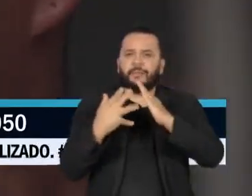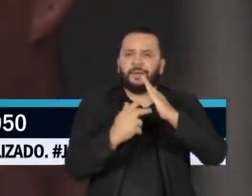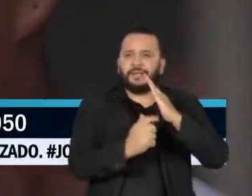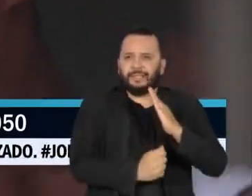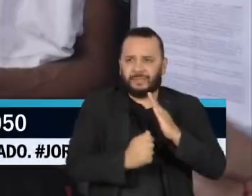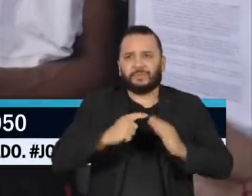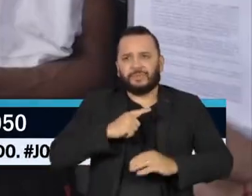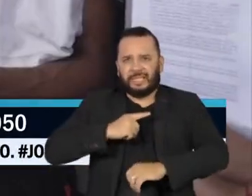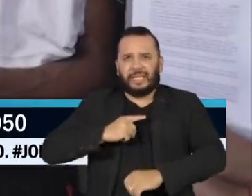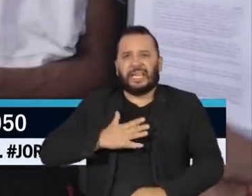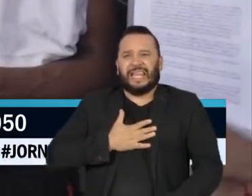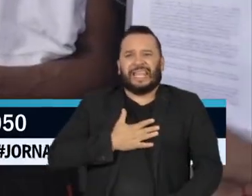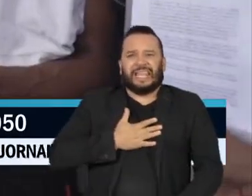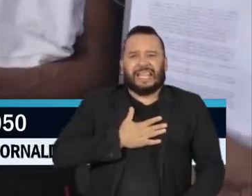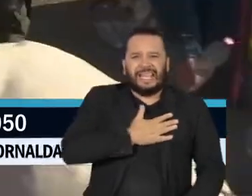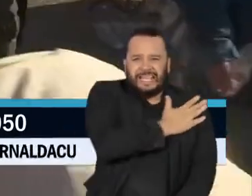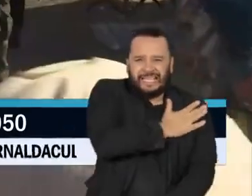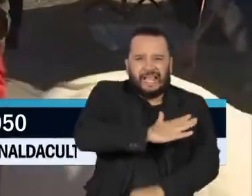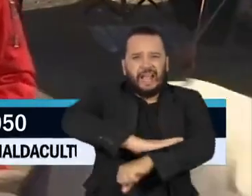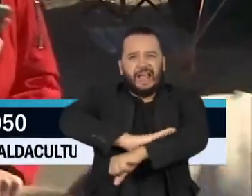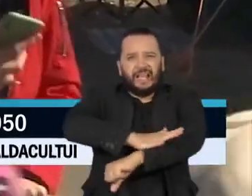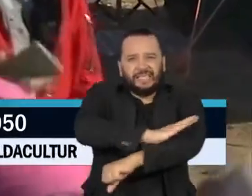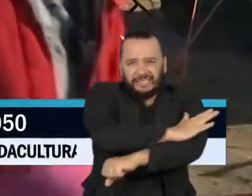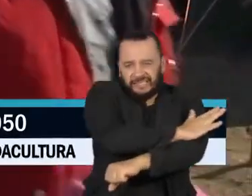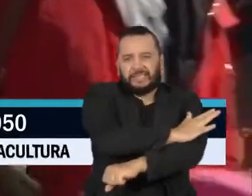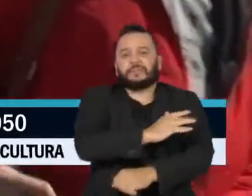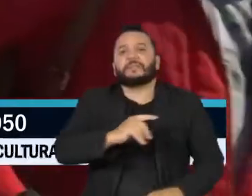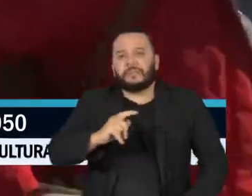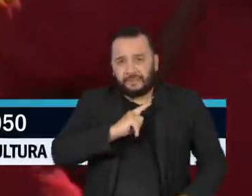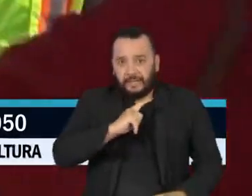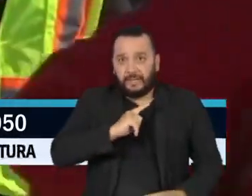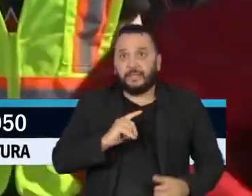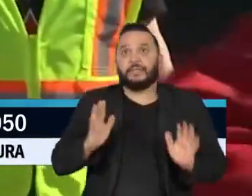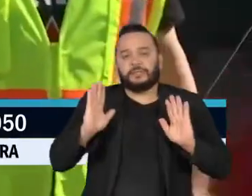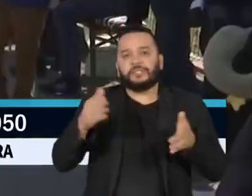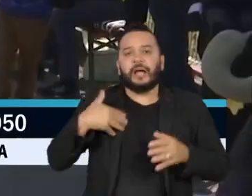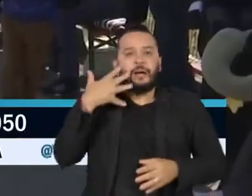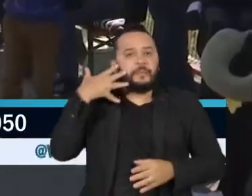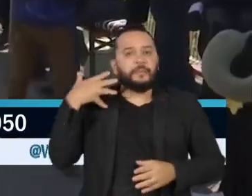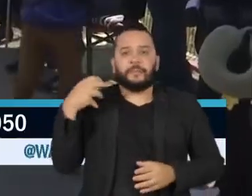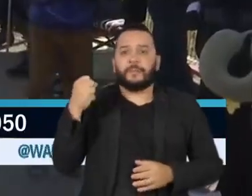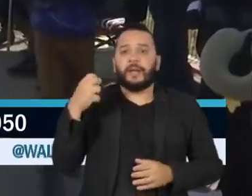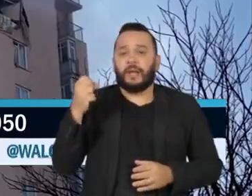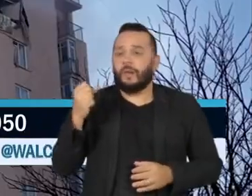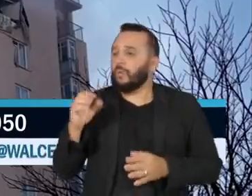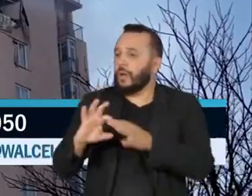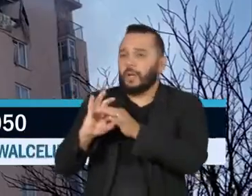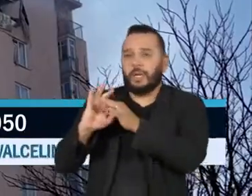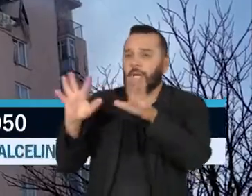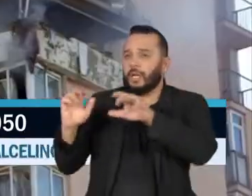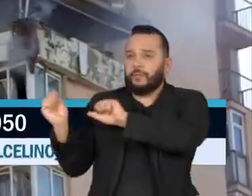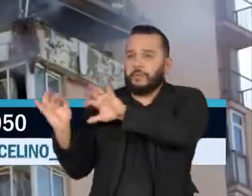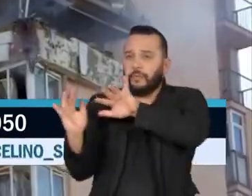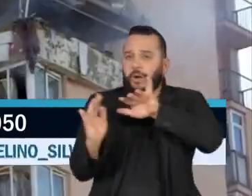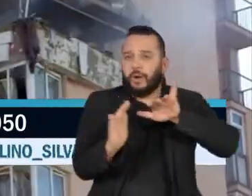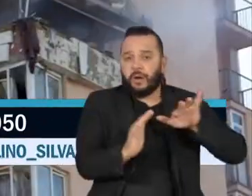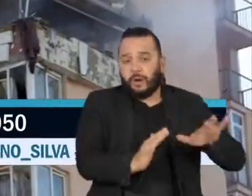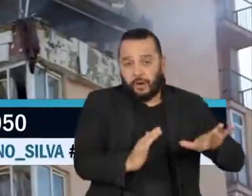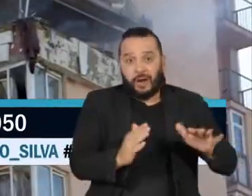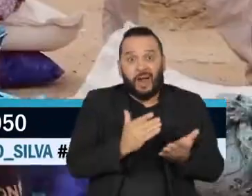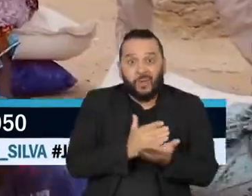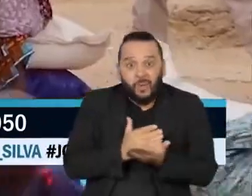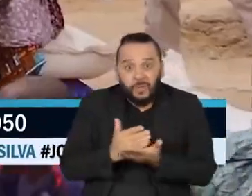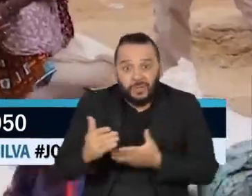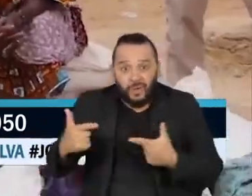do racismo e da xenofobia. Enquanto ucranianos brancos foram acolhidos sem restrições quando a guerra começou no leste